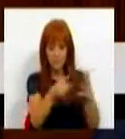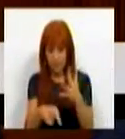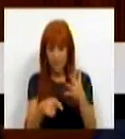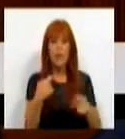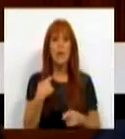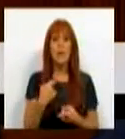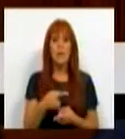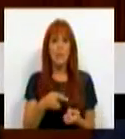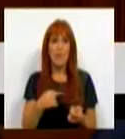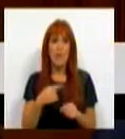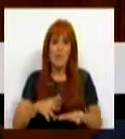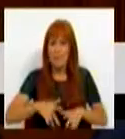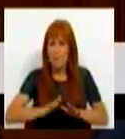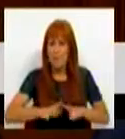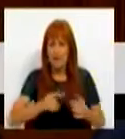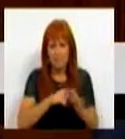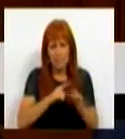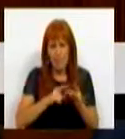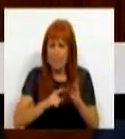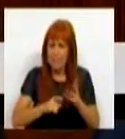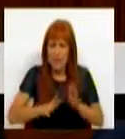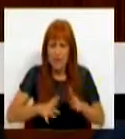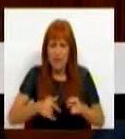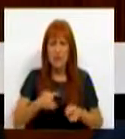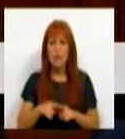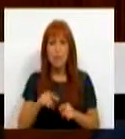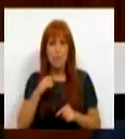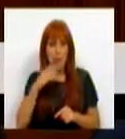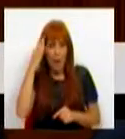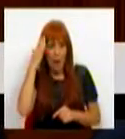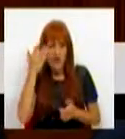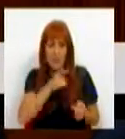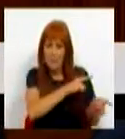poderão, sem desenvolver obviamente cada uma delas, como poderão calcular,